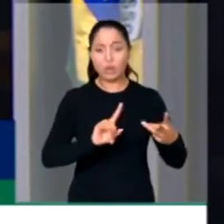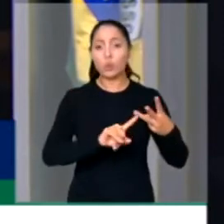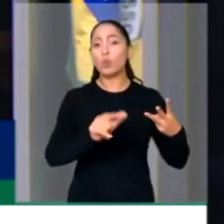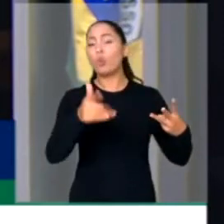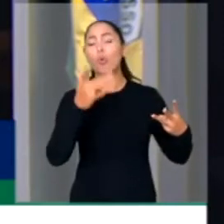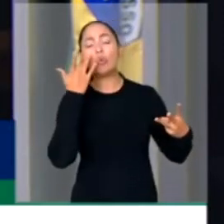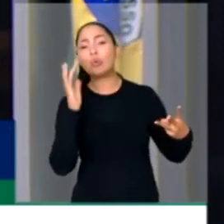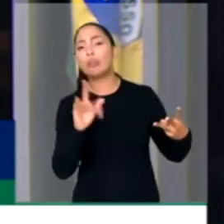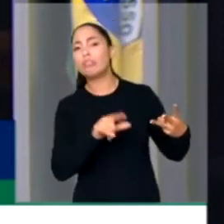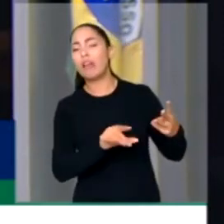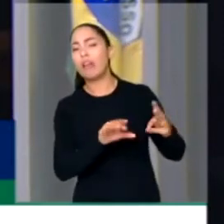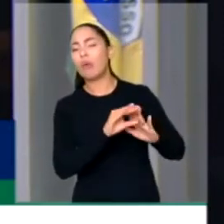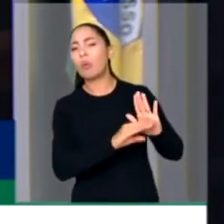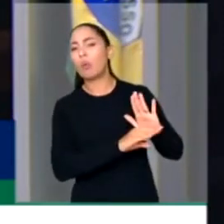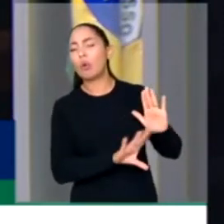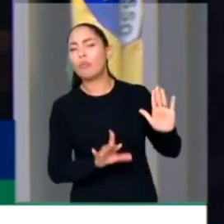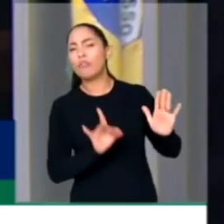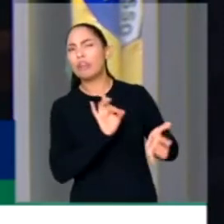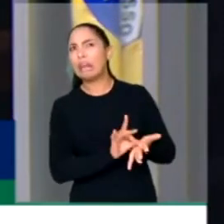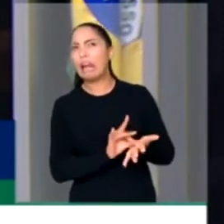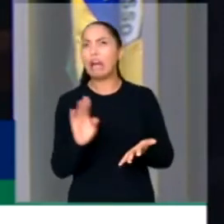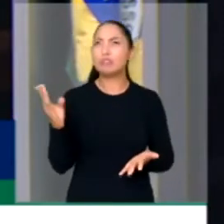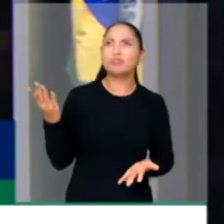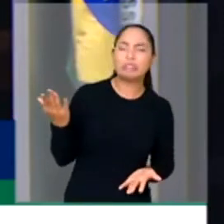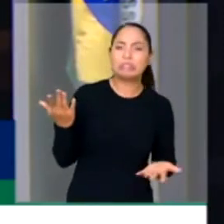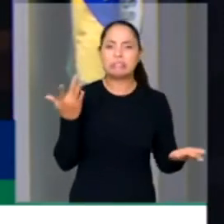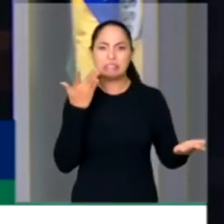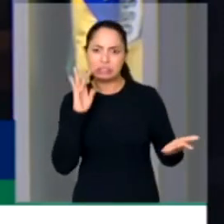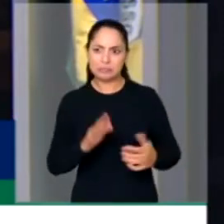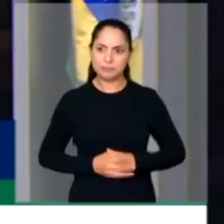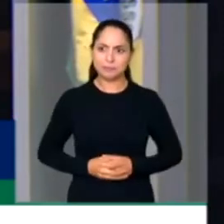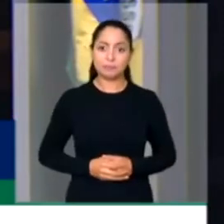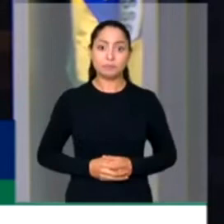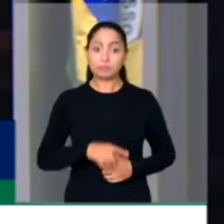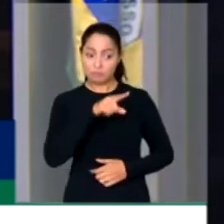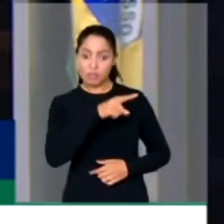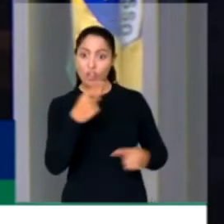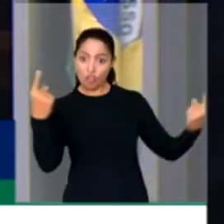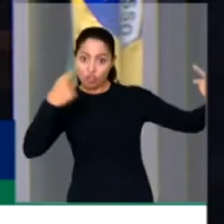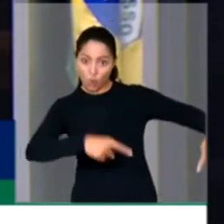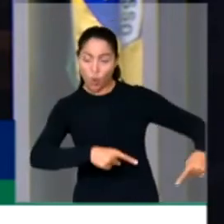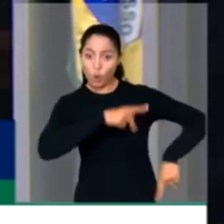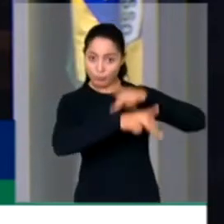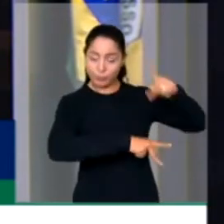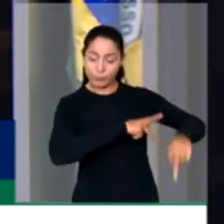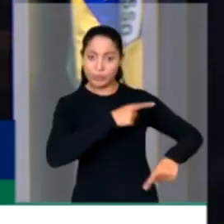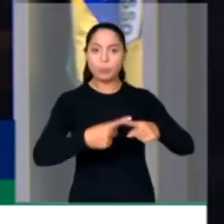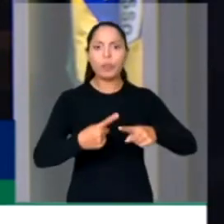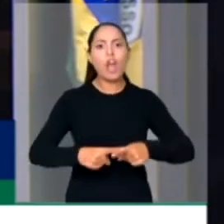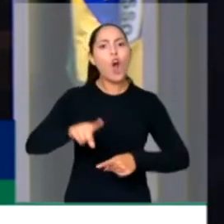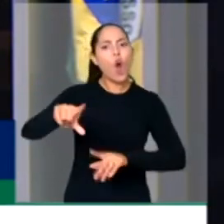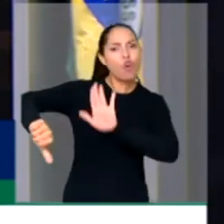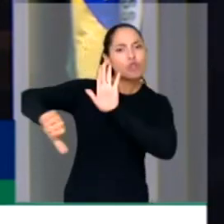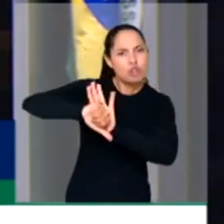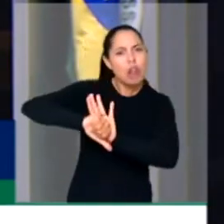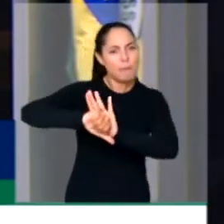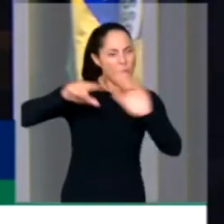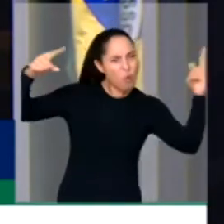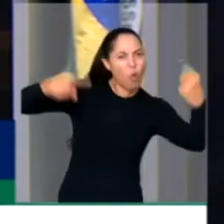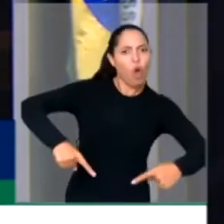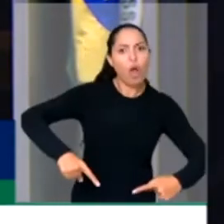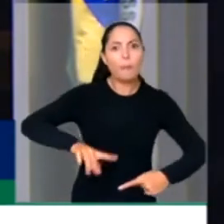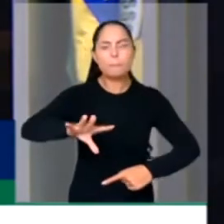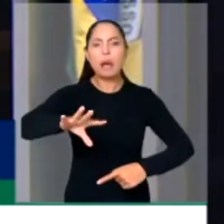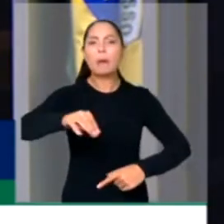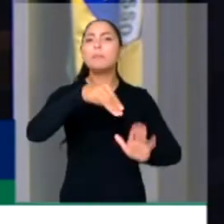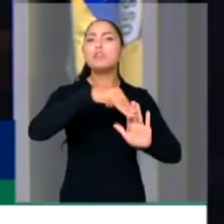verdadeiro ou falso. Traiu quando disse que ia combater o crime, mas mandou medida provisória para essa casa para extinguir o